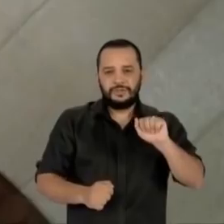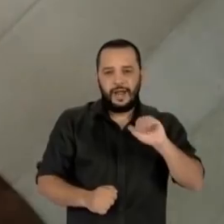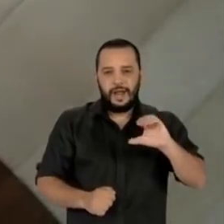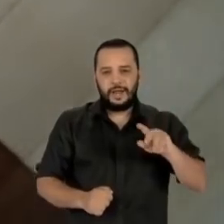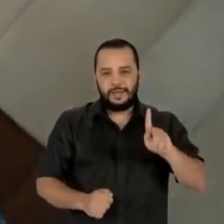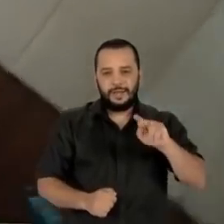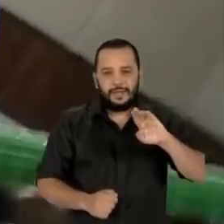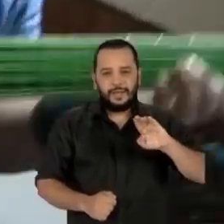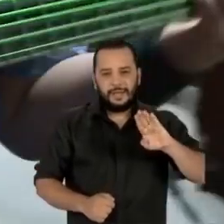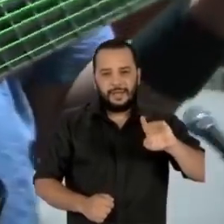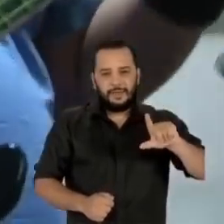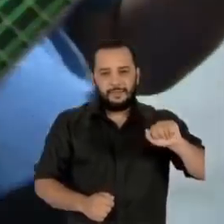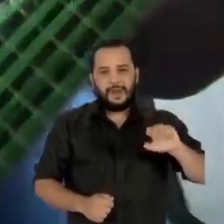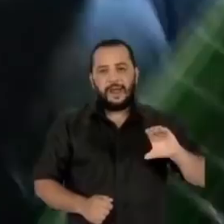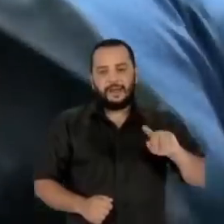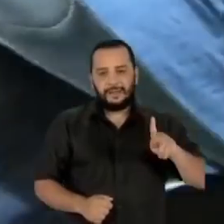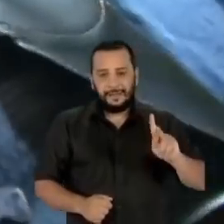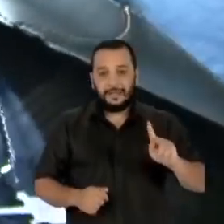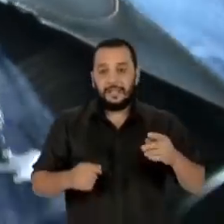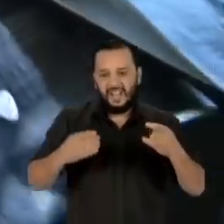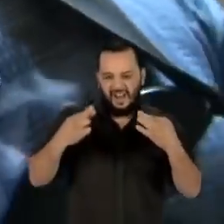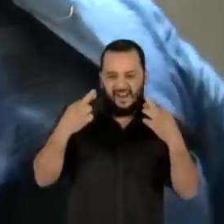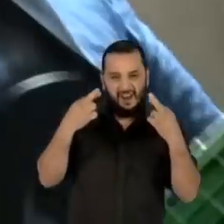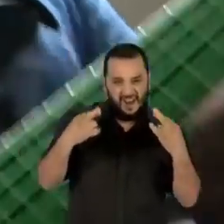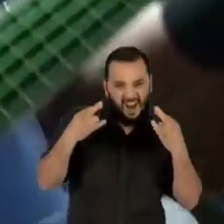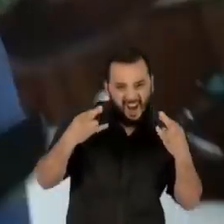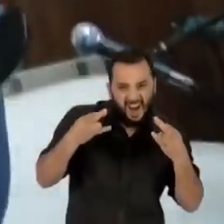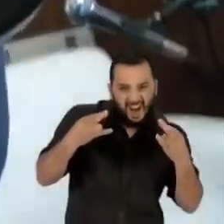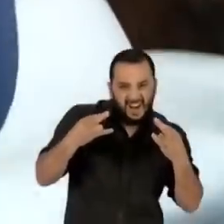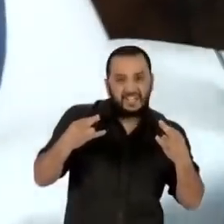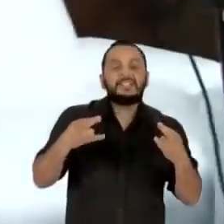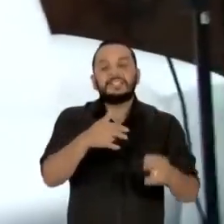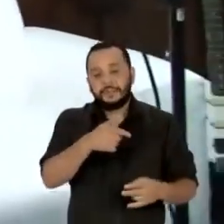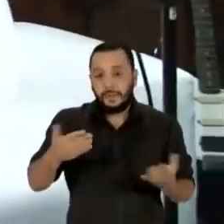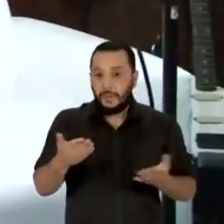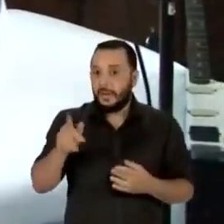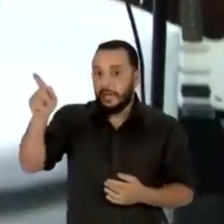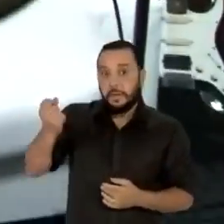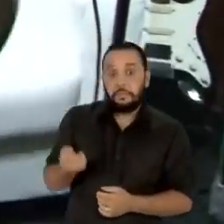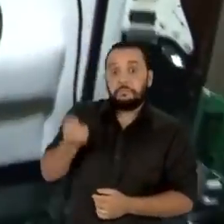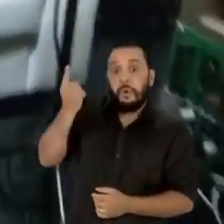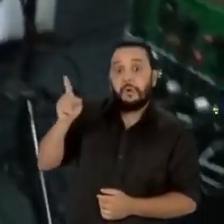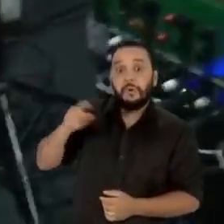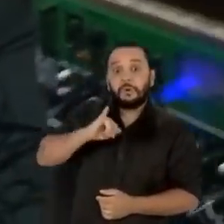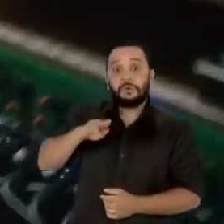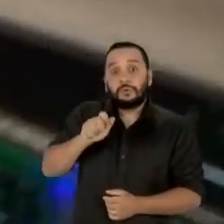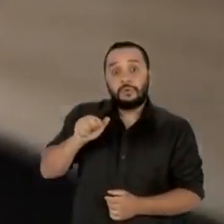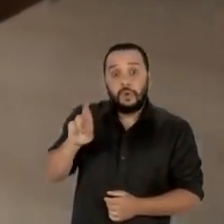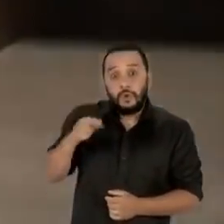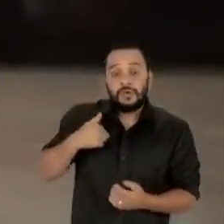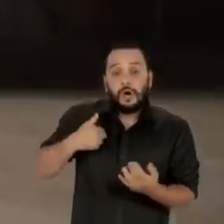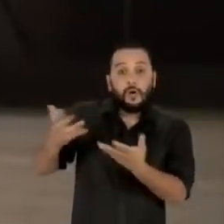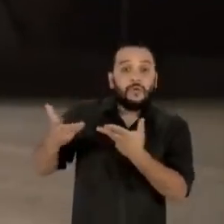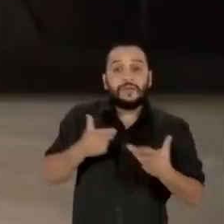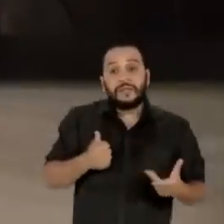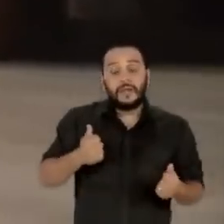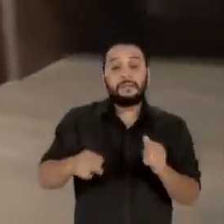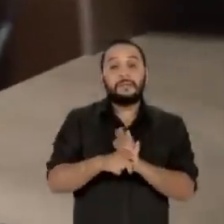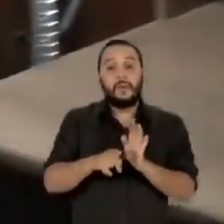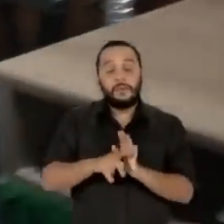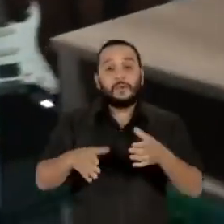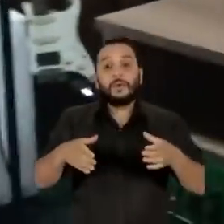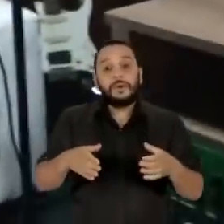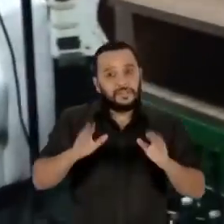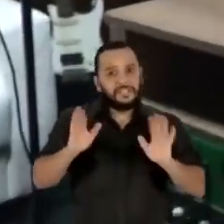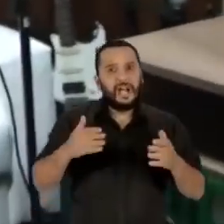rio semana ninguém imaginava que o músico natalense junior groovador iria receber um convite para tocar